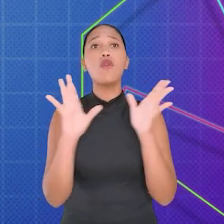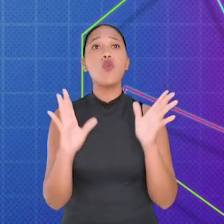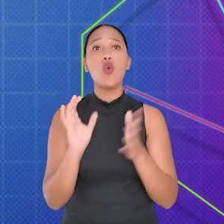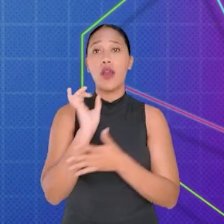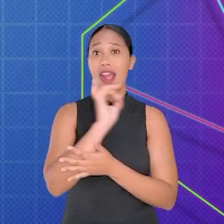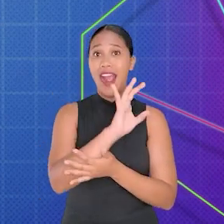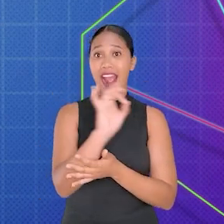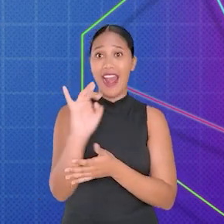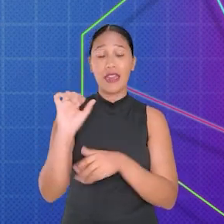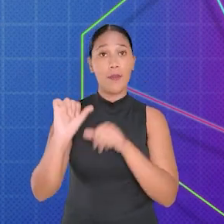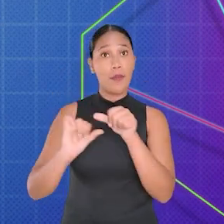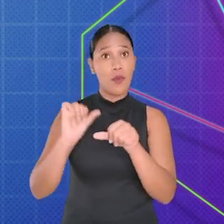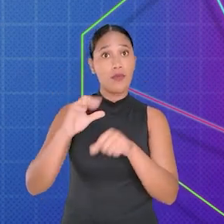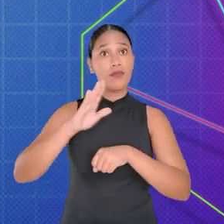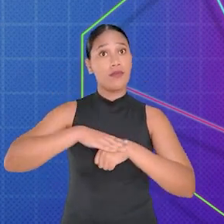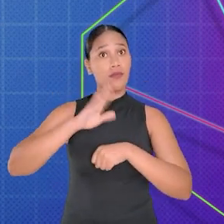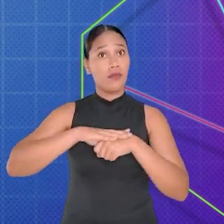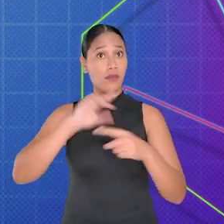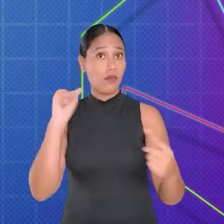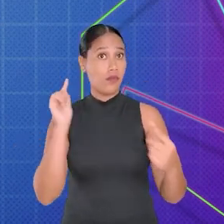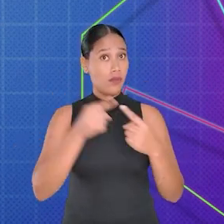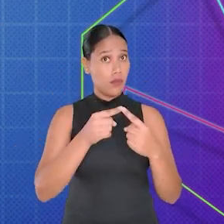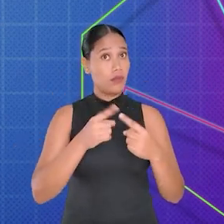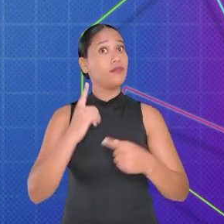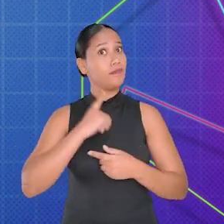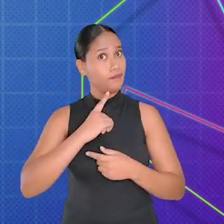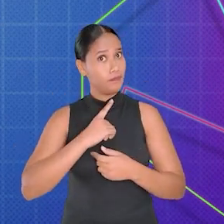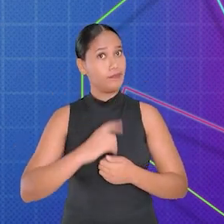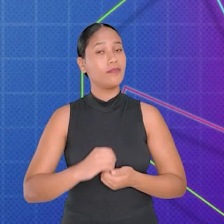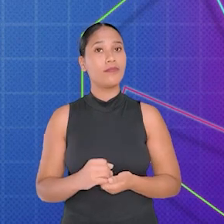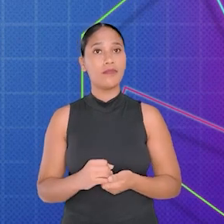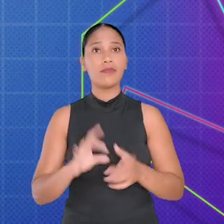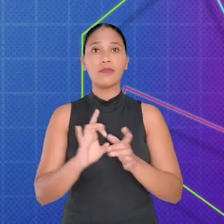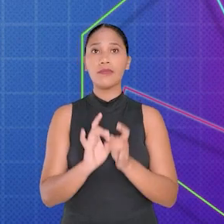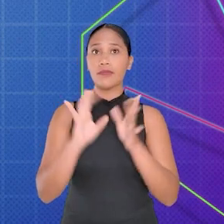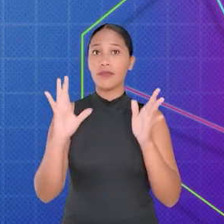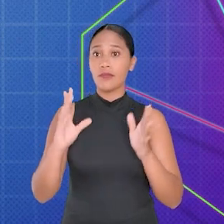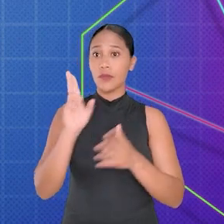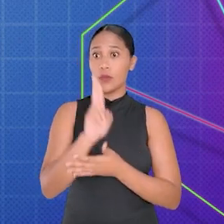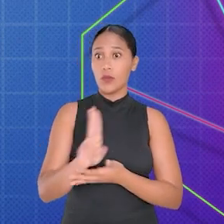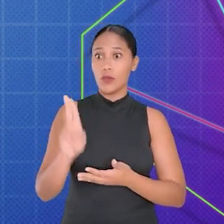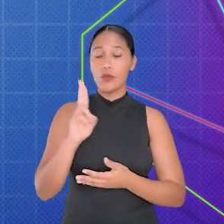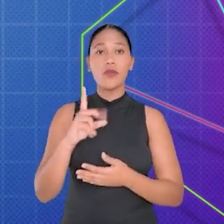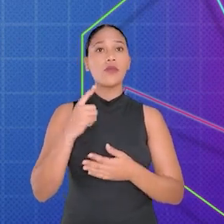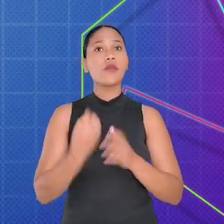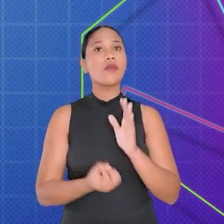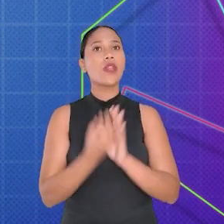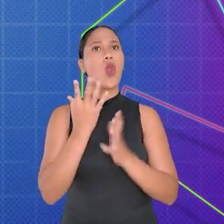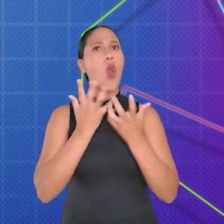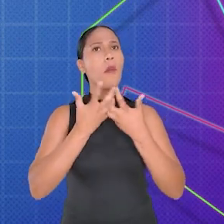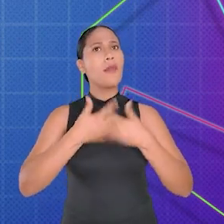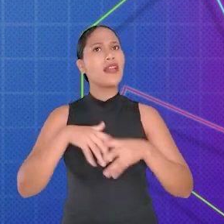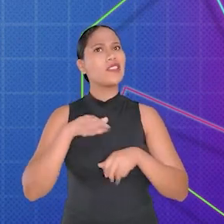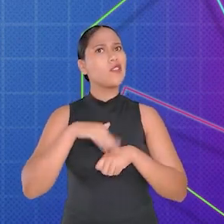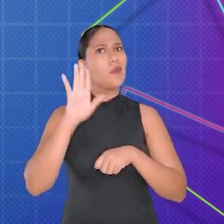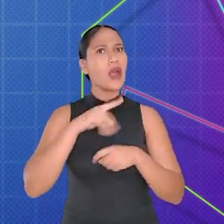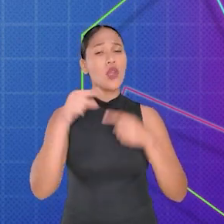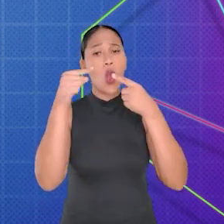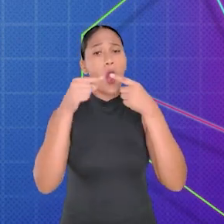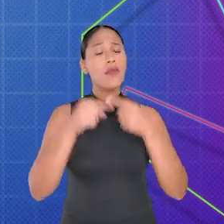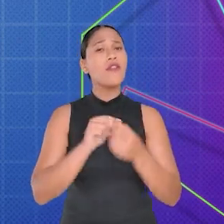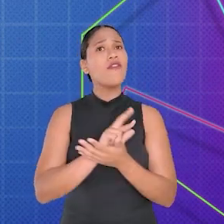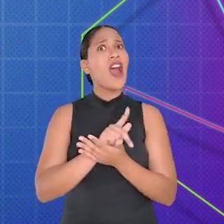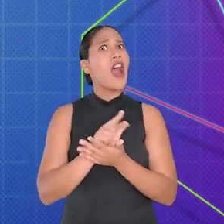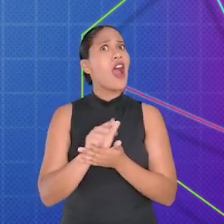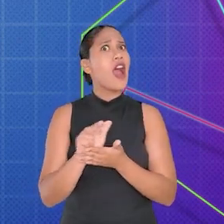permitindo que os usuários criem efeitos mais complexos, combinando vários modificadores em um mesmo objeto. No entanto, é importante lembrar que a aplicação